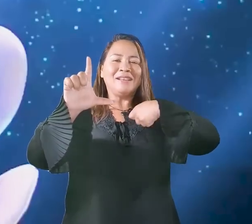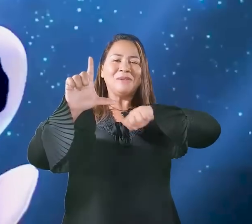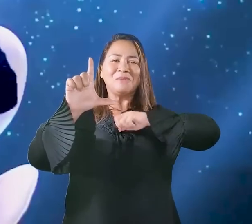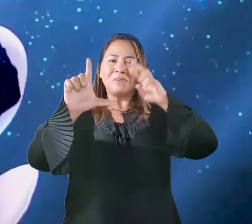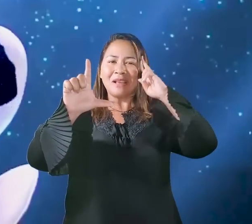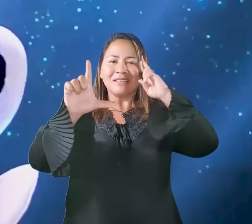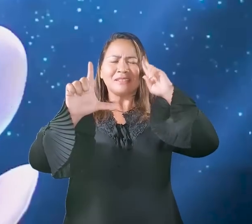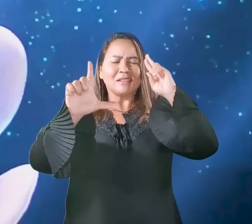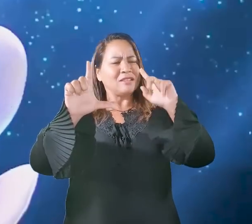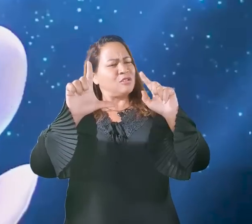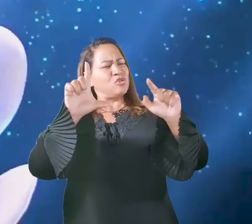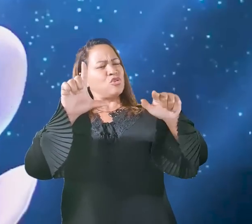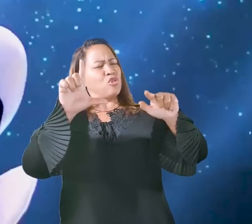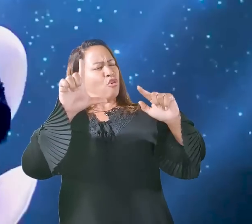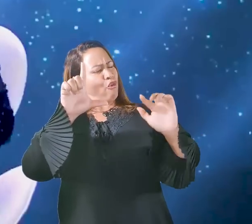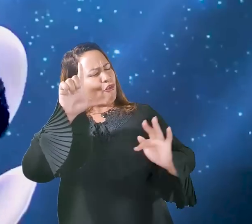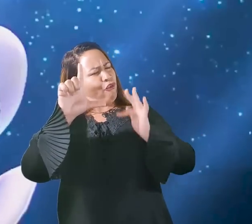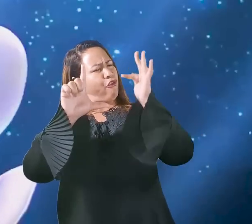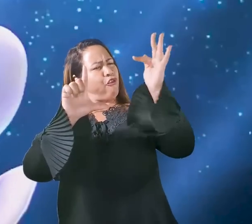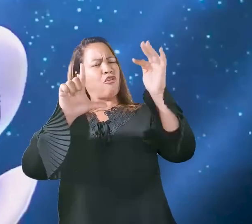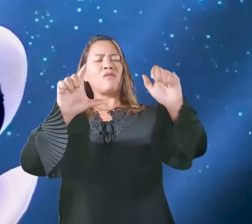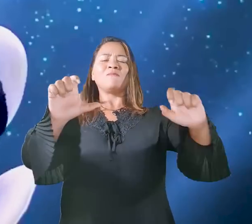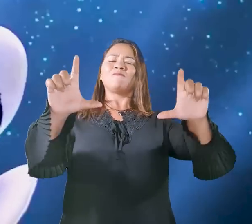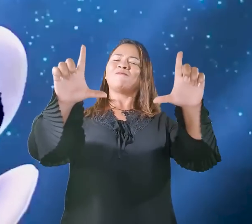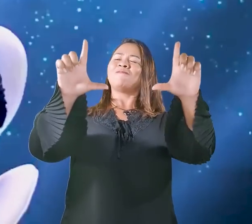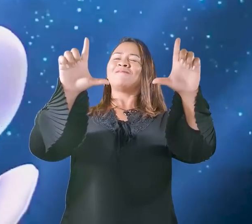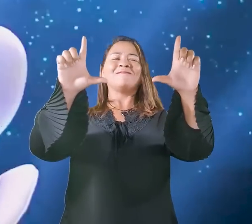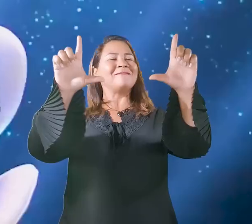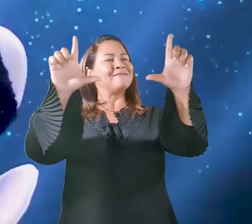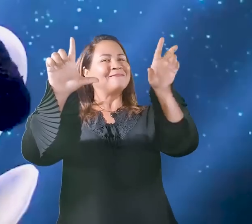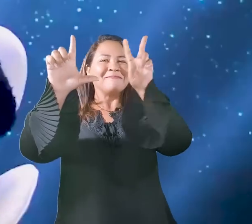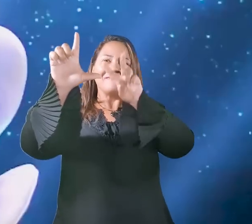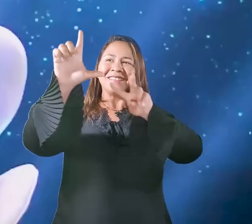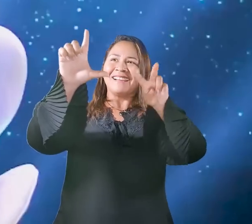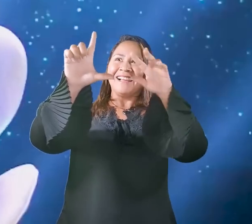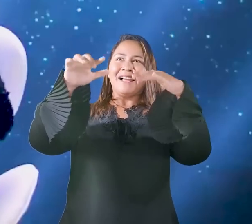é o teu novo eu a partir de agora?